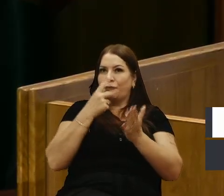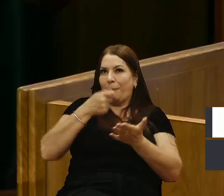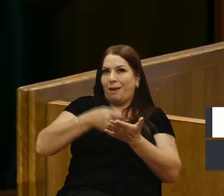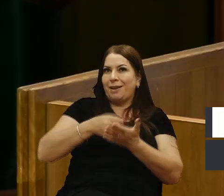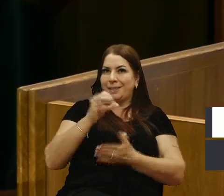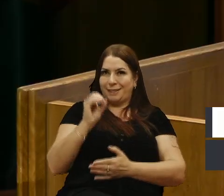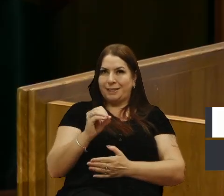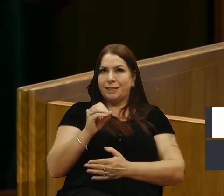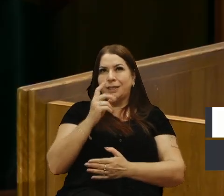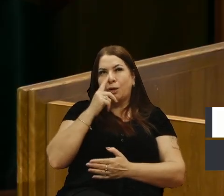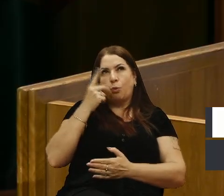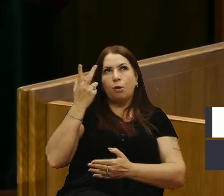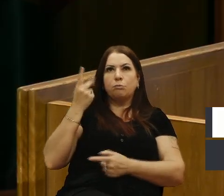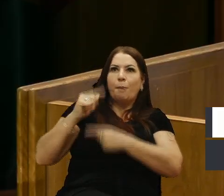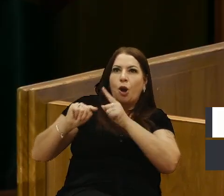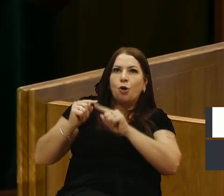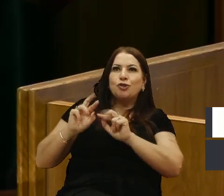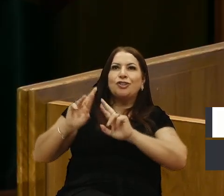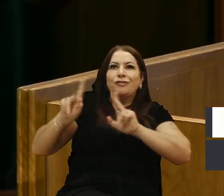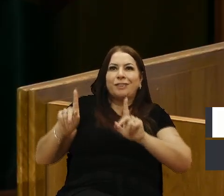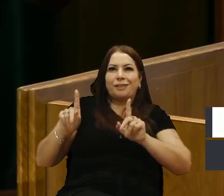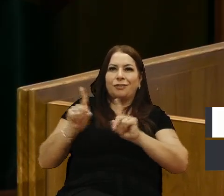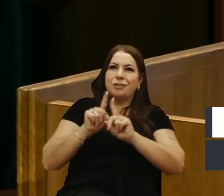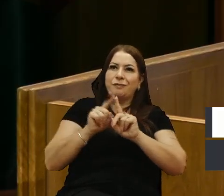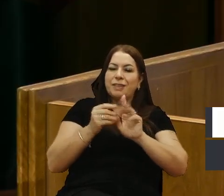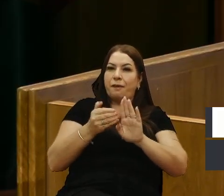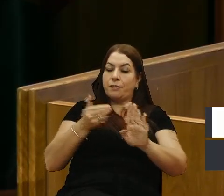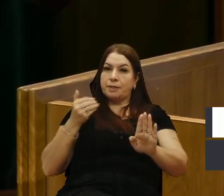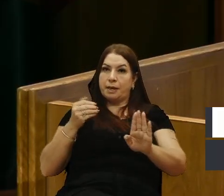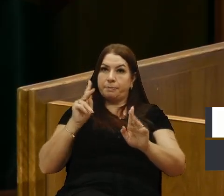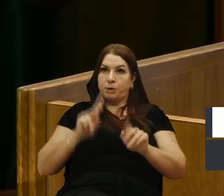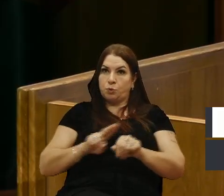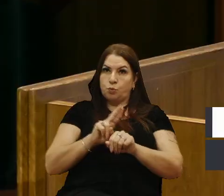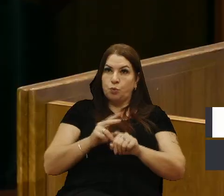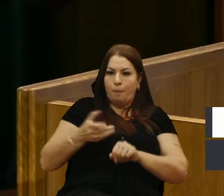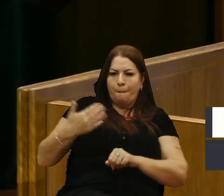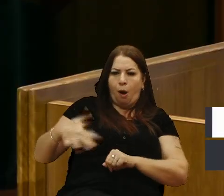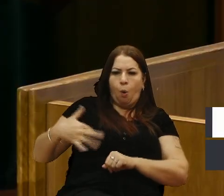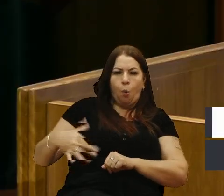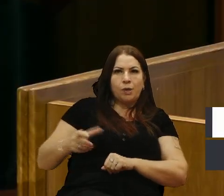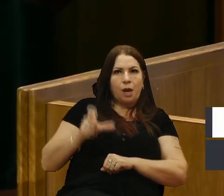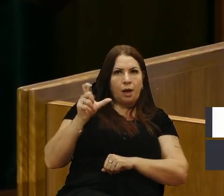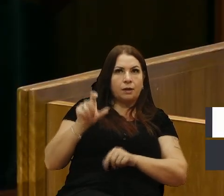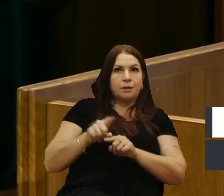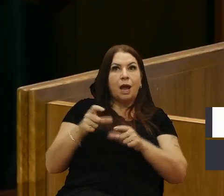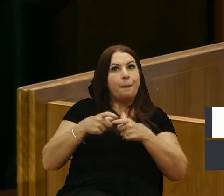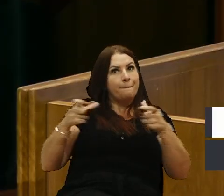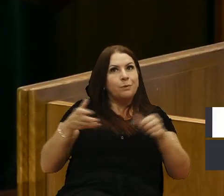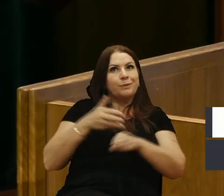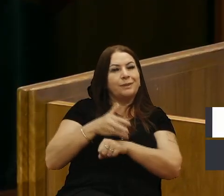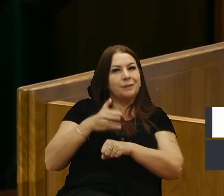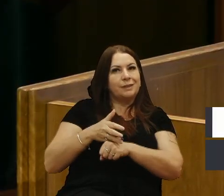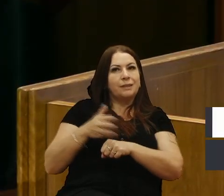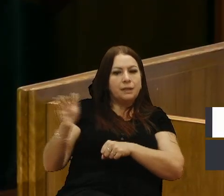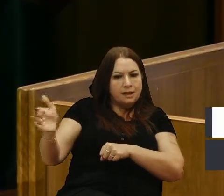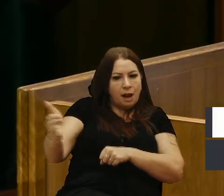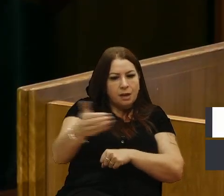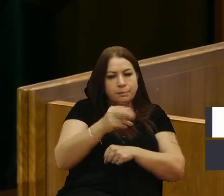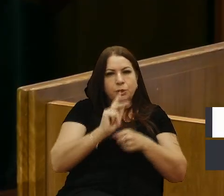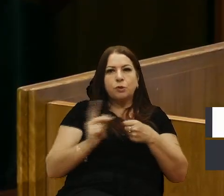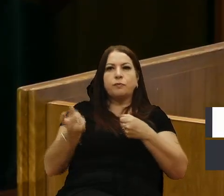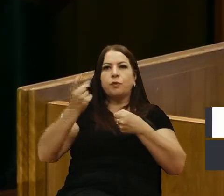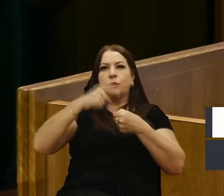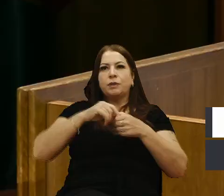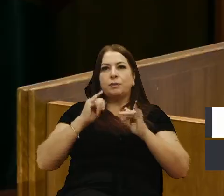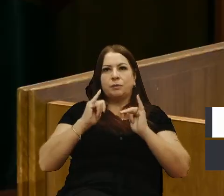uma lógica diferente. Em vez de afastar o usuário com preço alto, ela amplia o acesso, traz as pessoas de volta ao